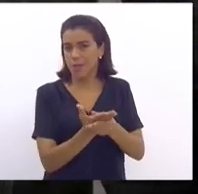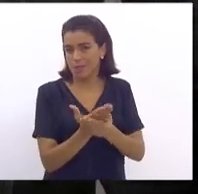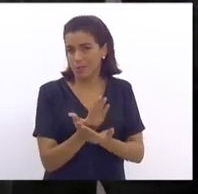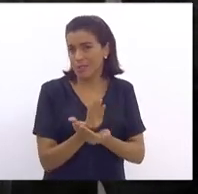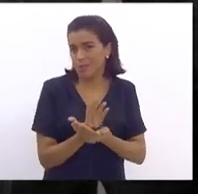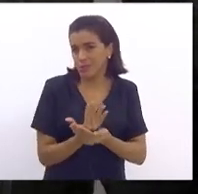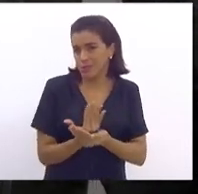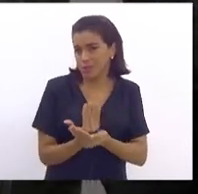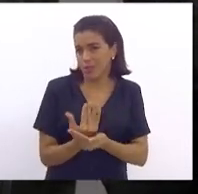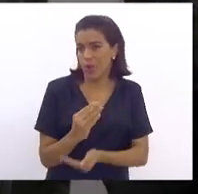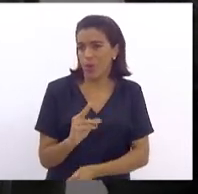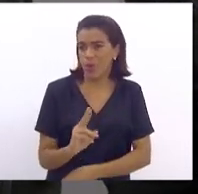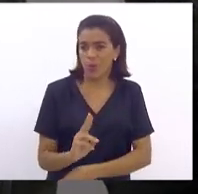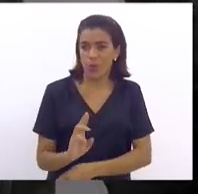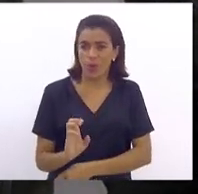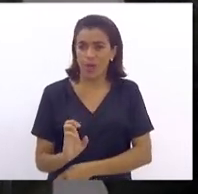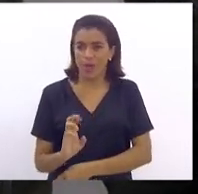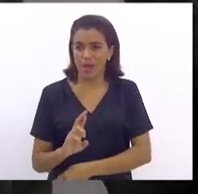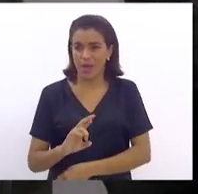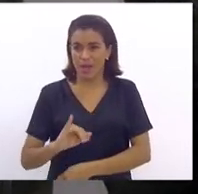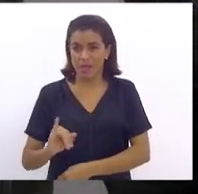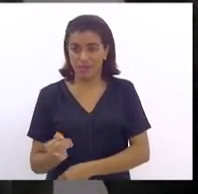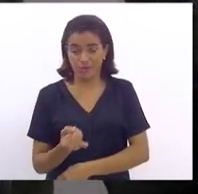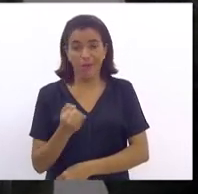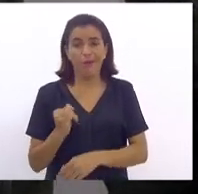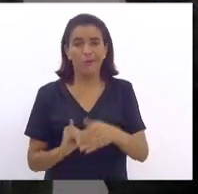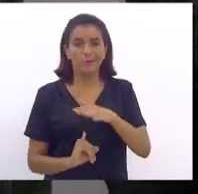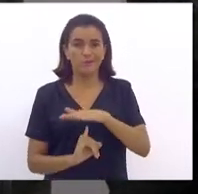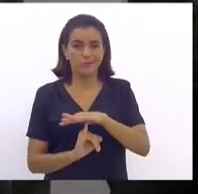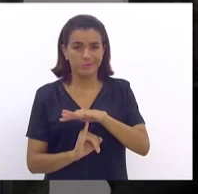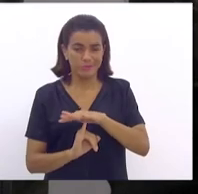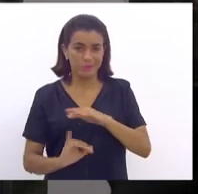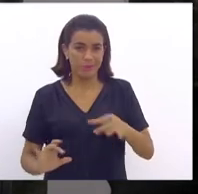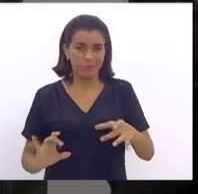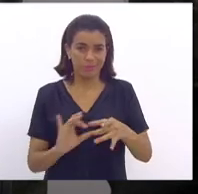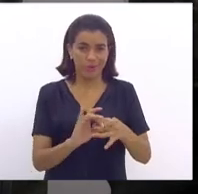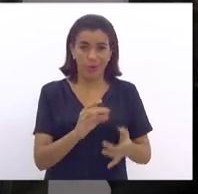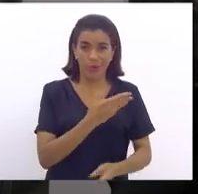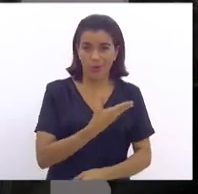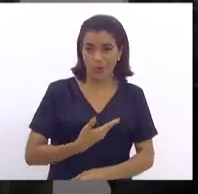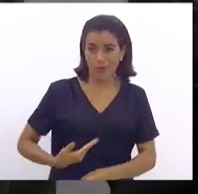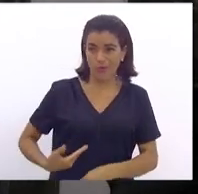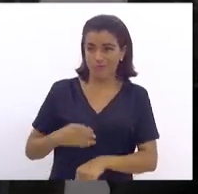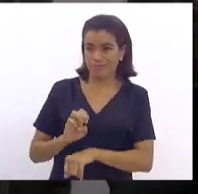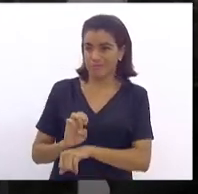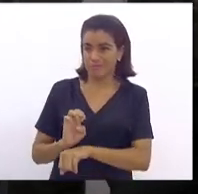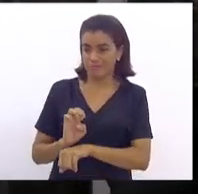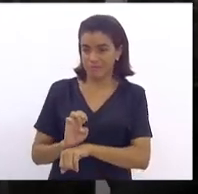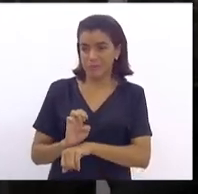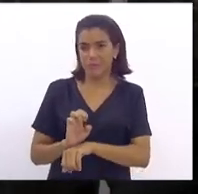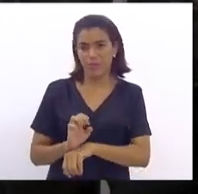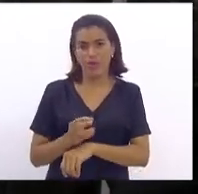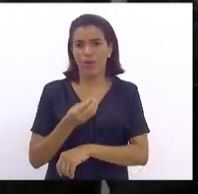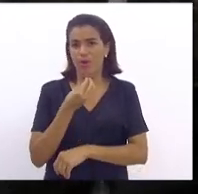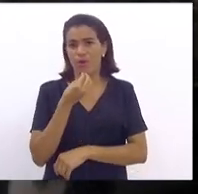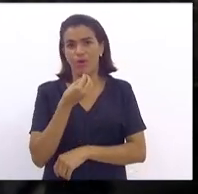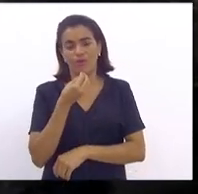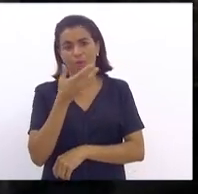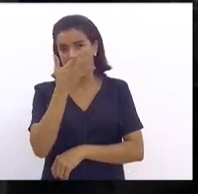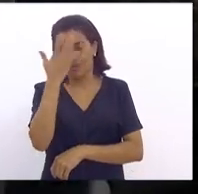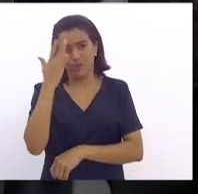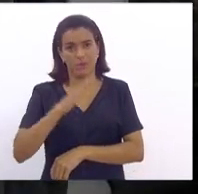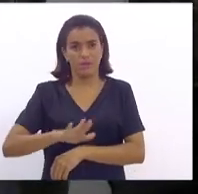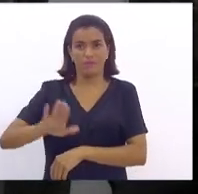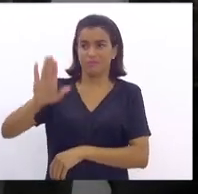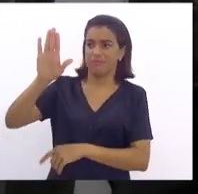que é uma instituição ligada ao governo do Estado, e certamente alguém teria levantado a